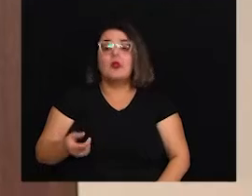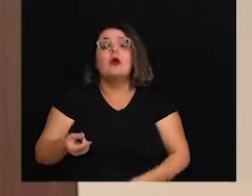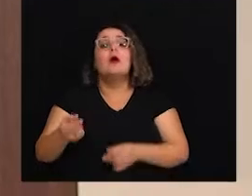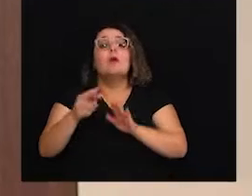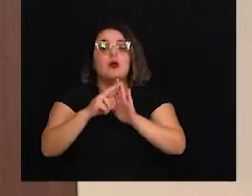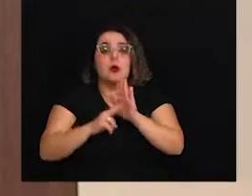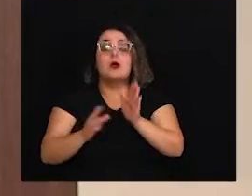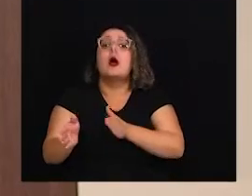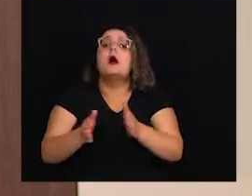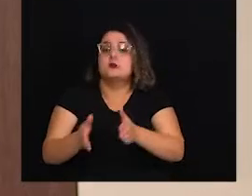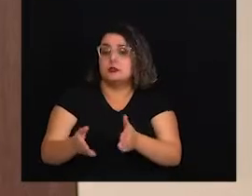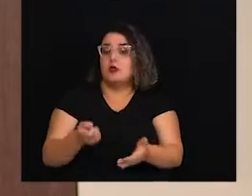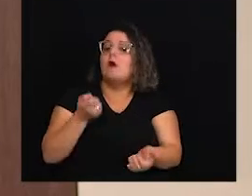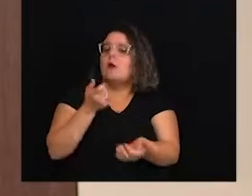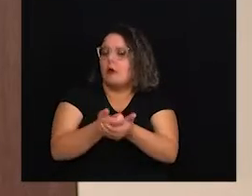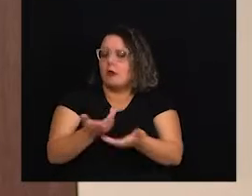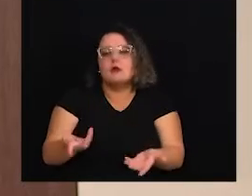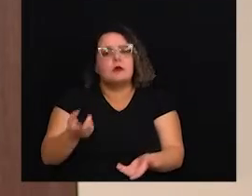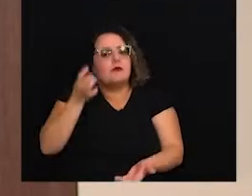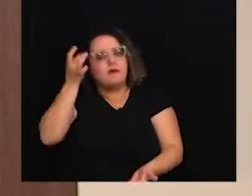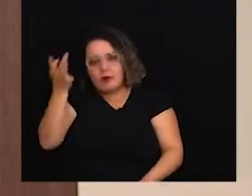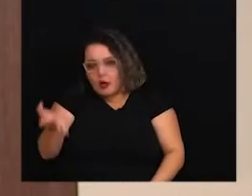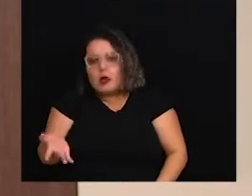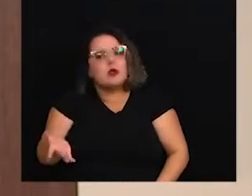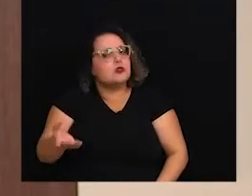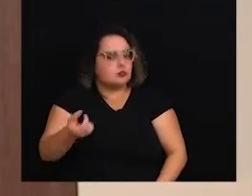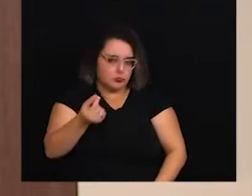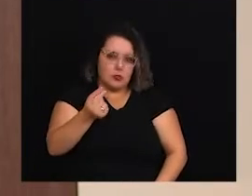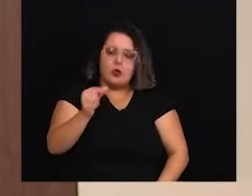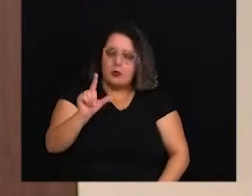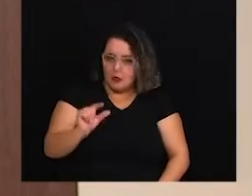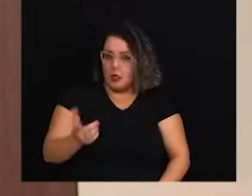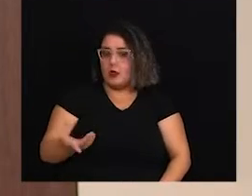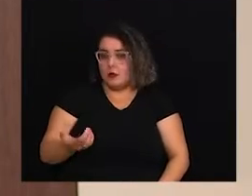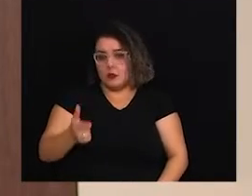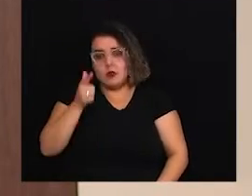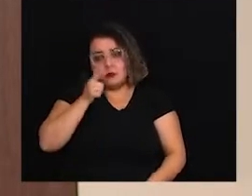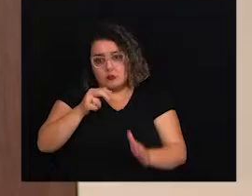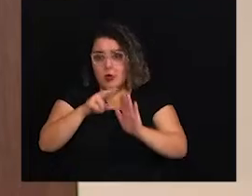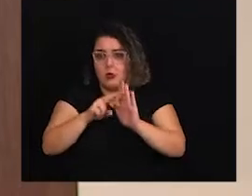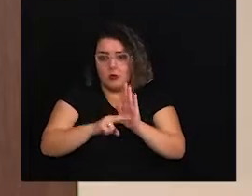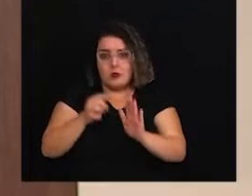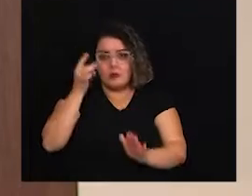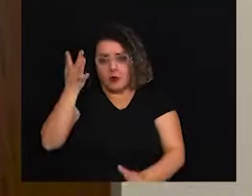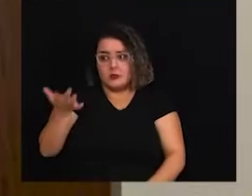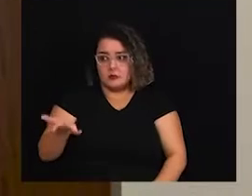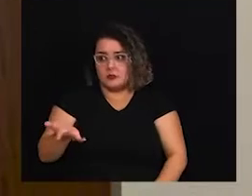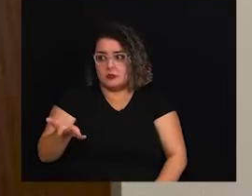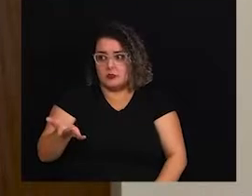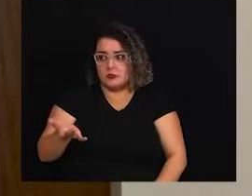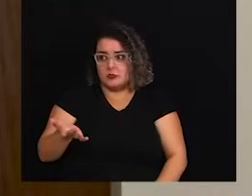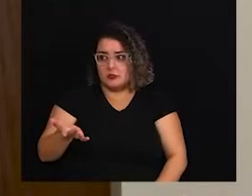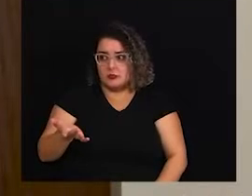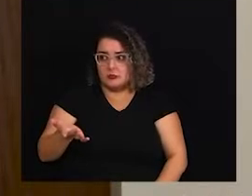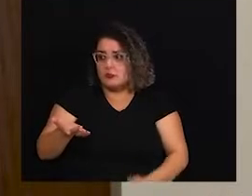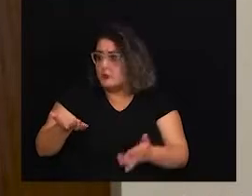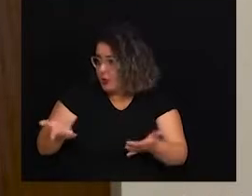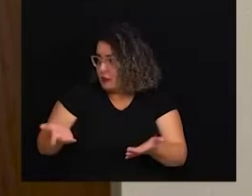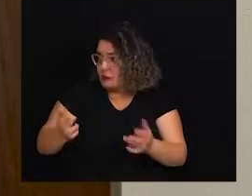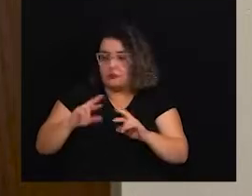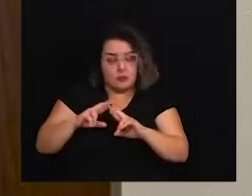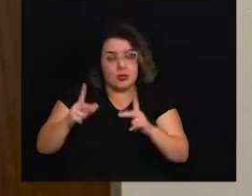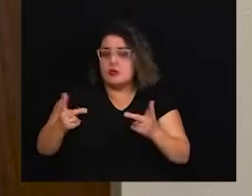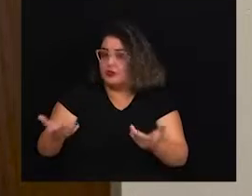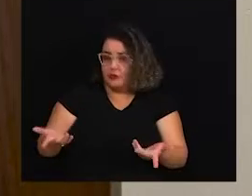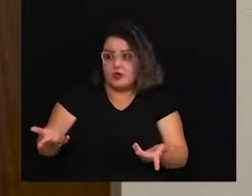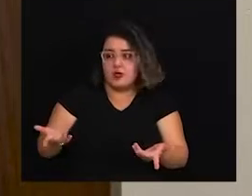receita acessível, né? Então o pessoal vai conseguir os ingredientes. E